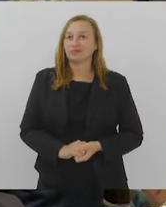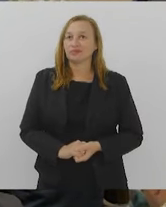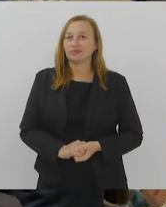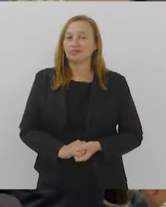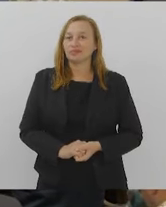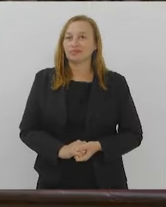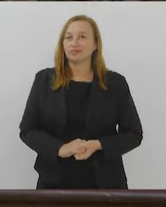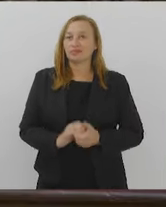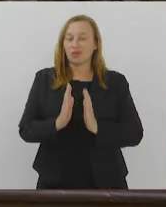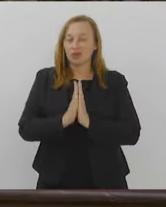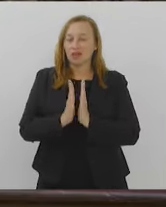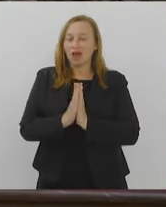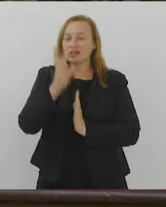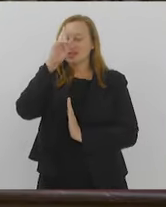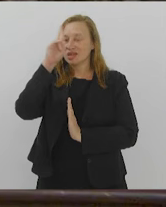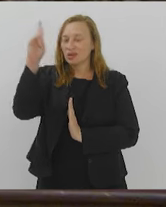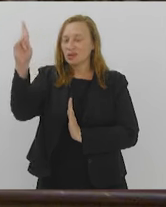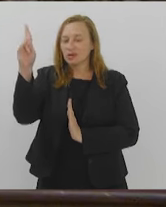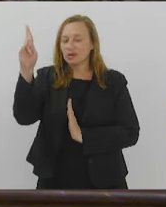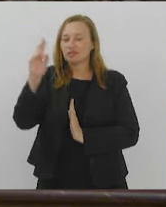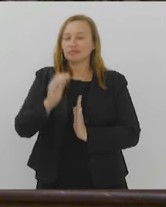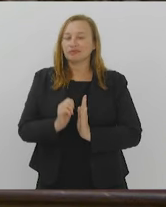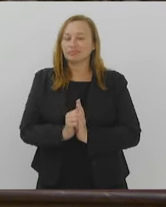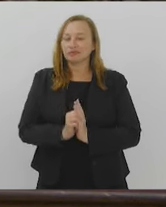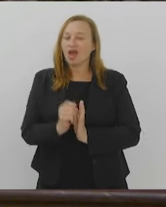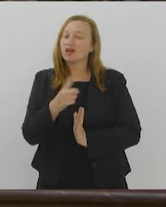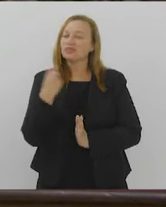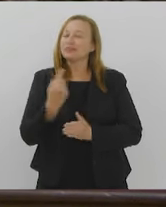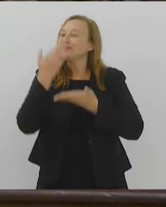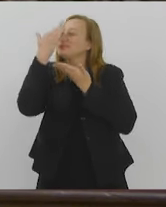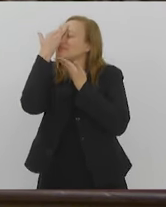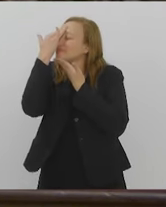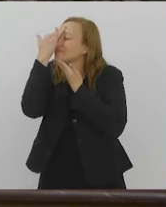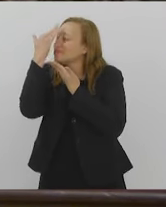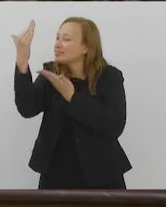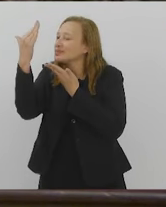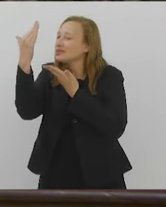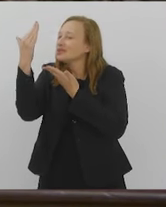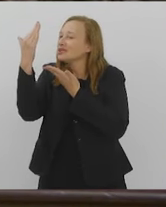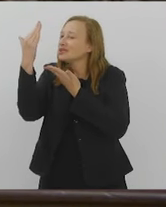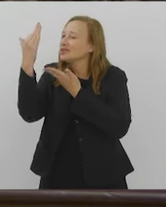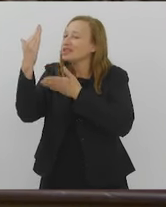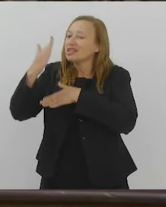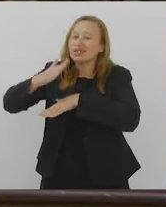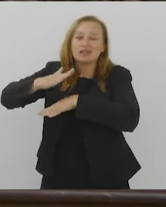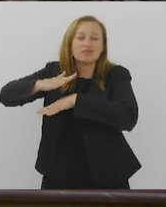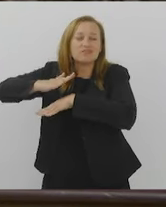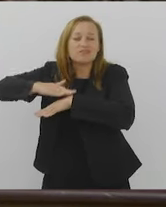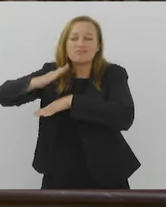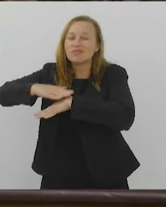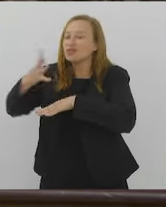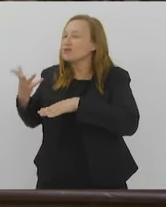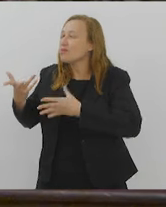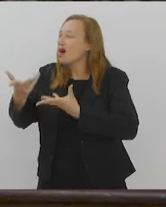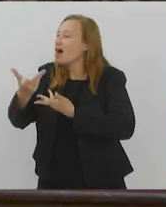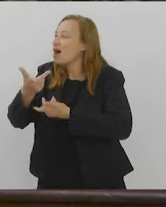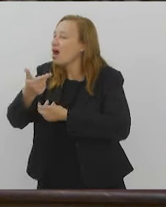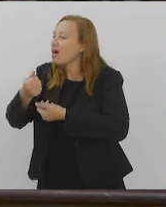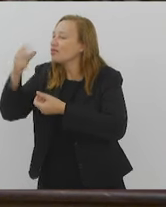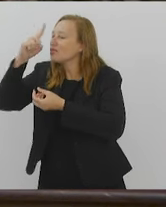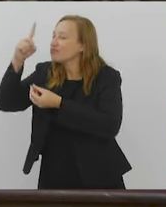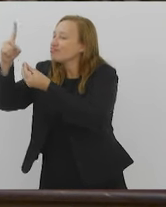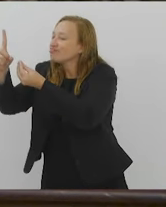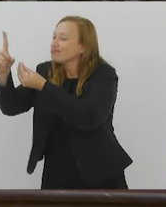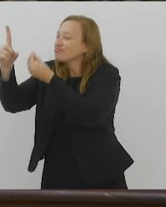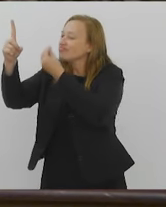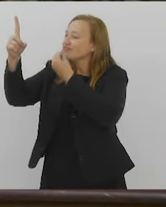Vamos orar. Senhor, nós te agradecemos por esse tempo maravilhoso que o Senhor nos concede